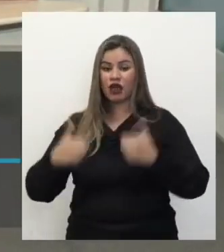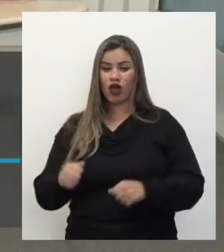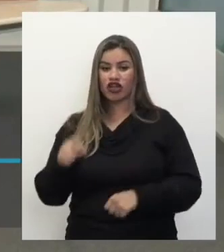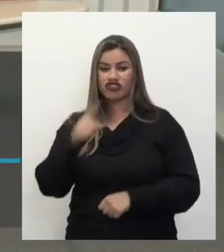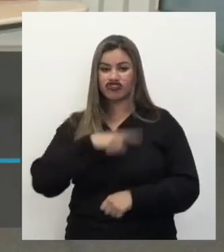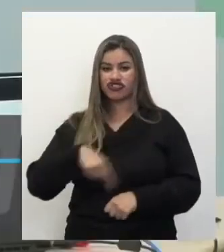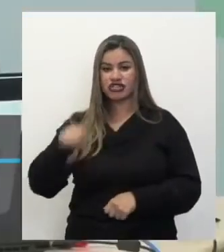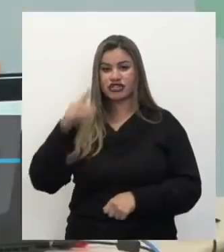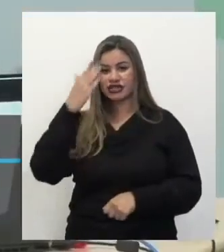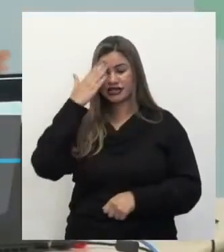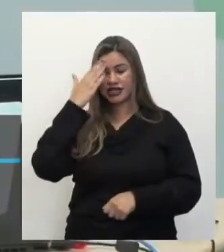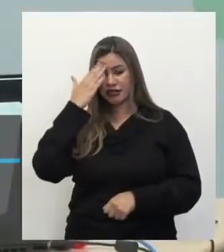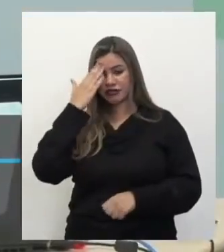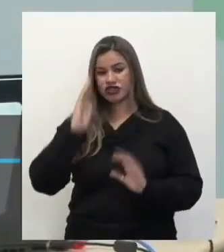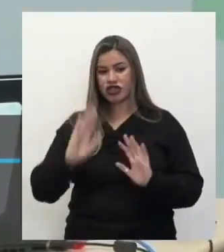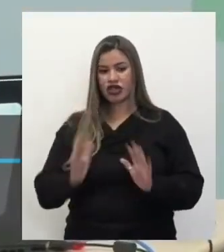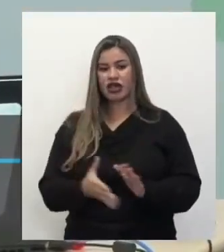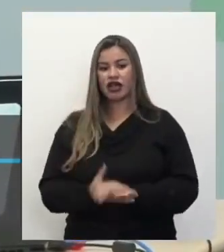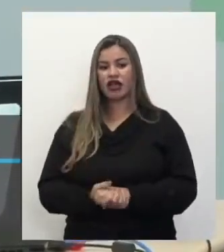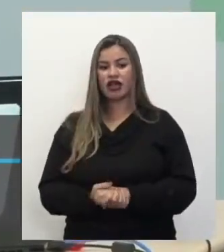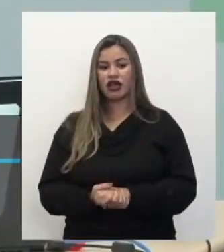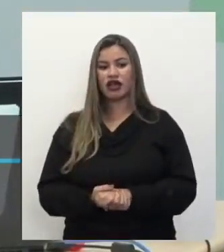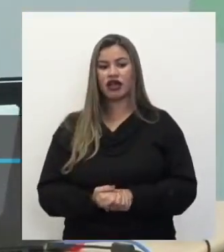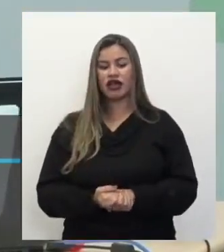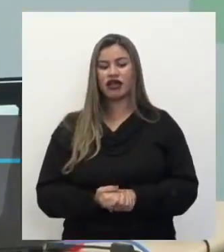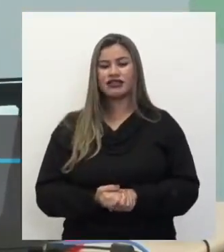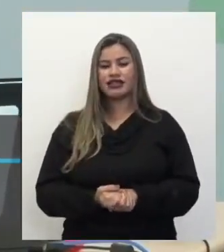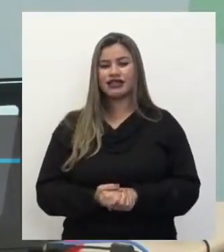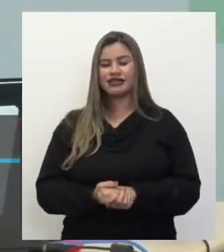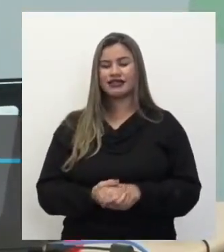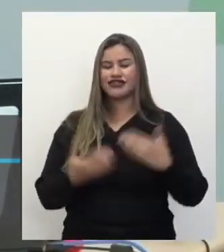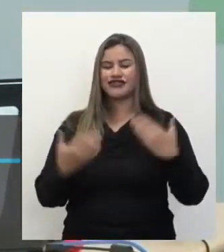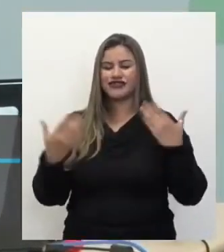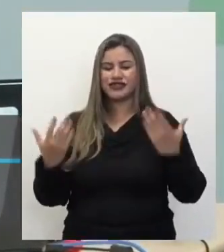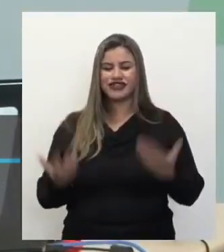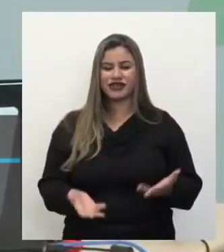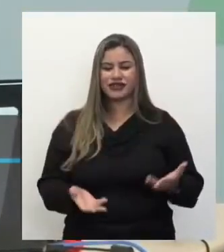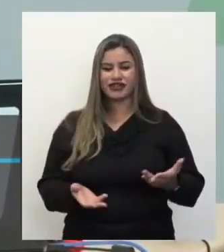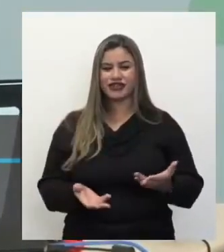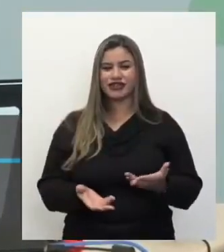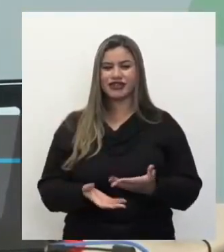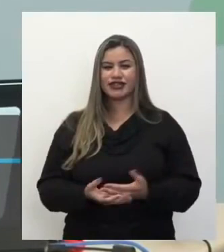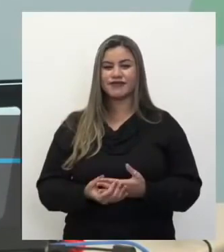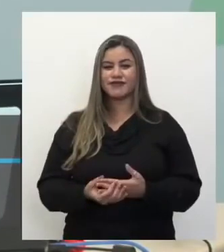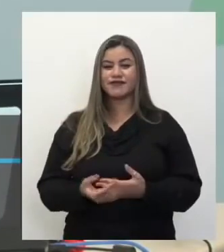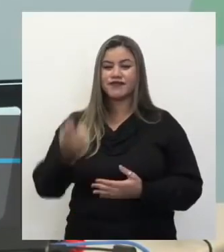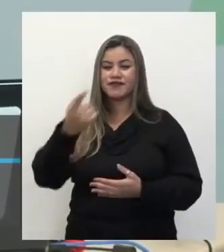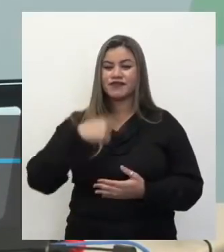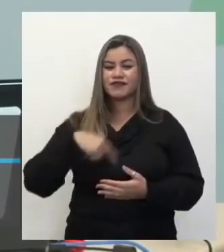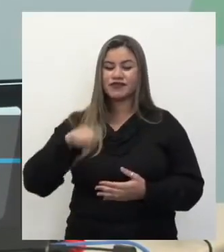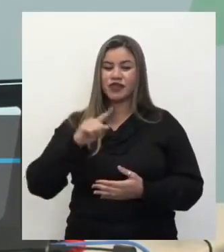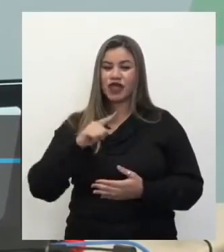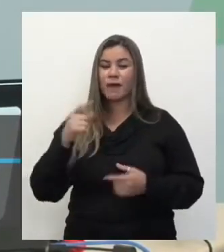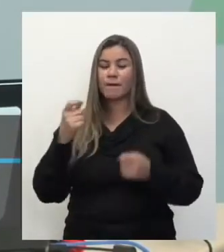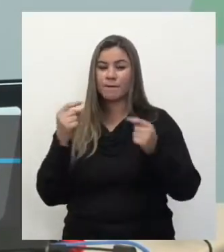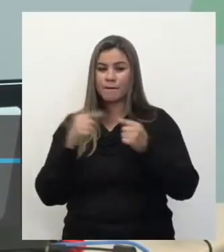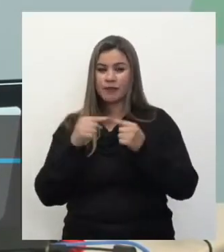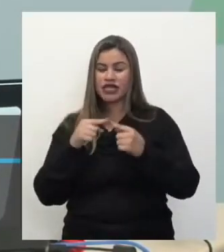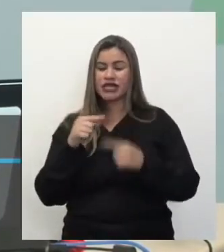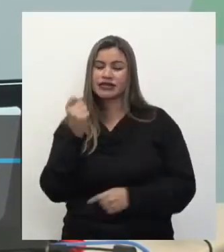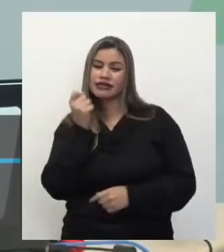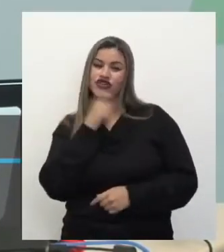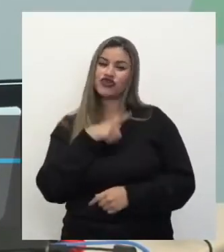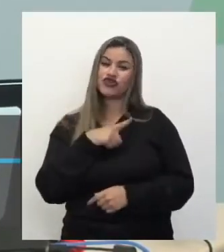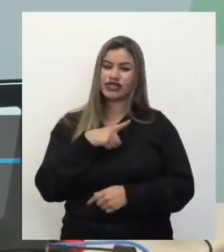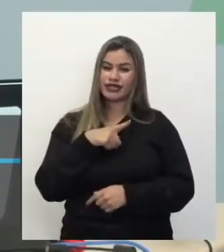teve bastante aula sobre isso e eu já tinha percebido, às vezes, a dificuldade que a gente tinha para identificar ironia. Gente, isso foi ironia. Amanhã a gente